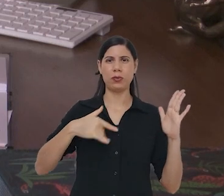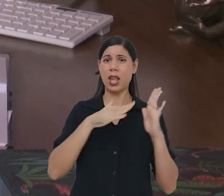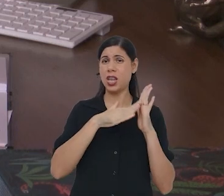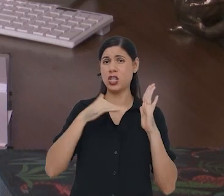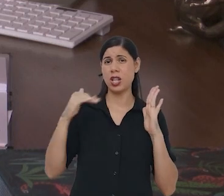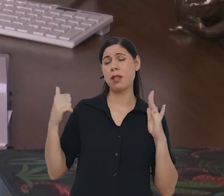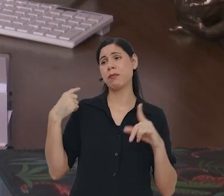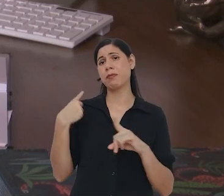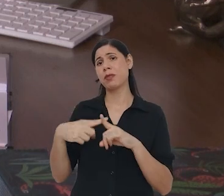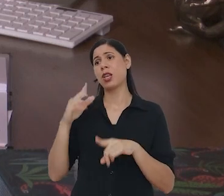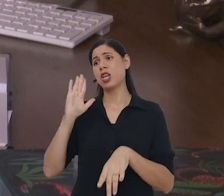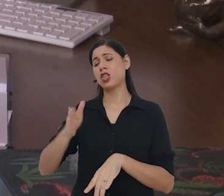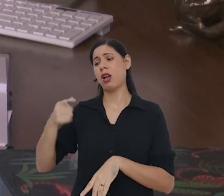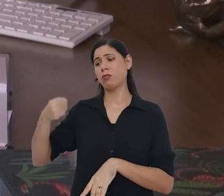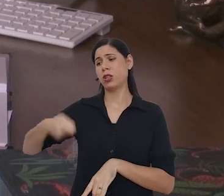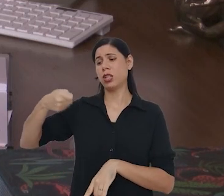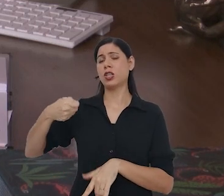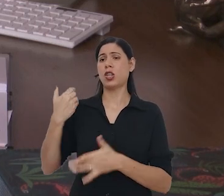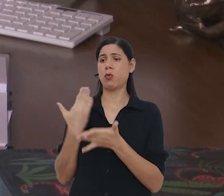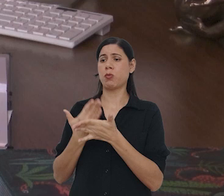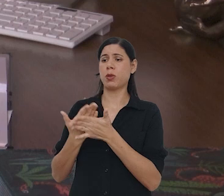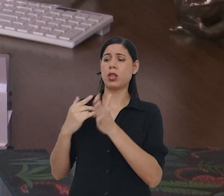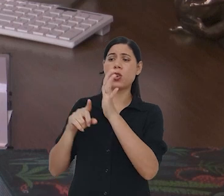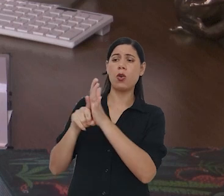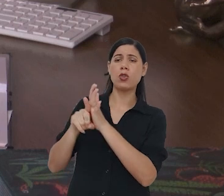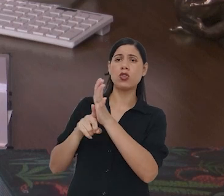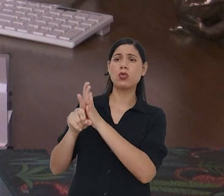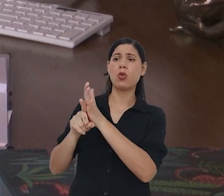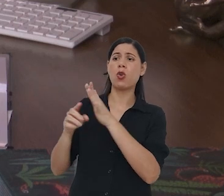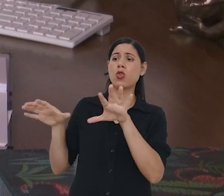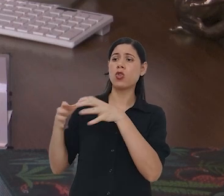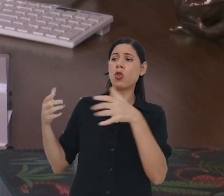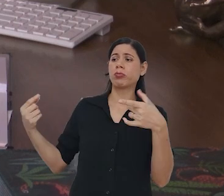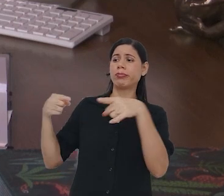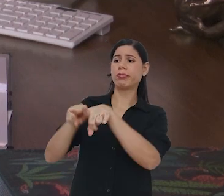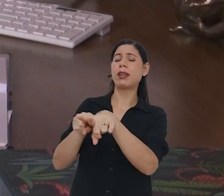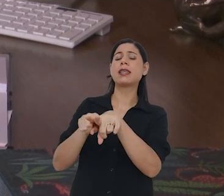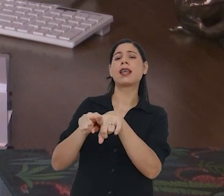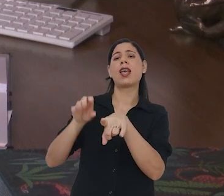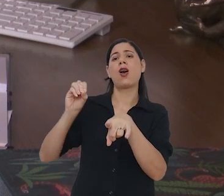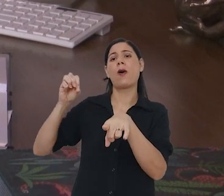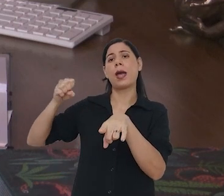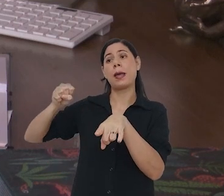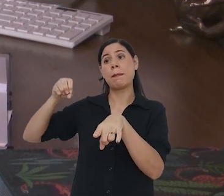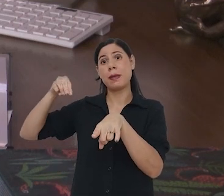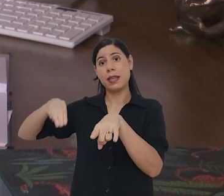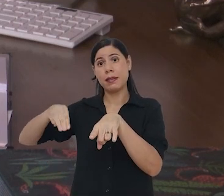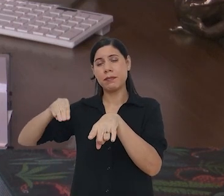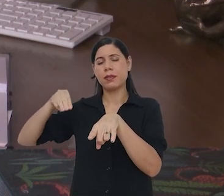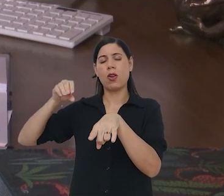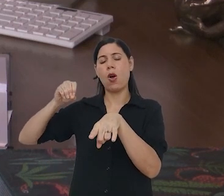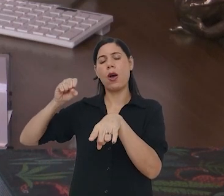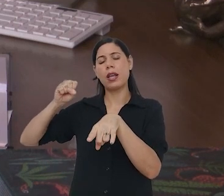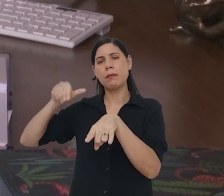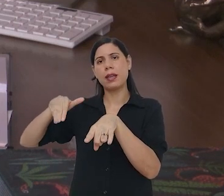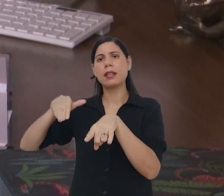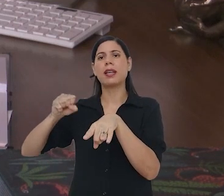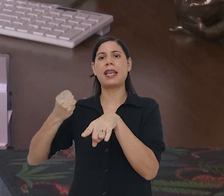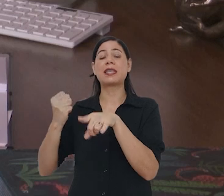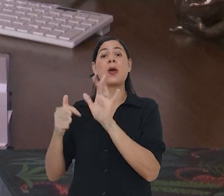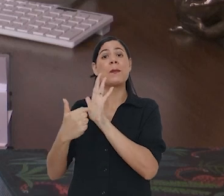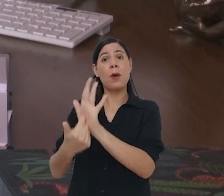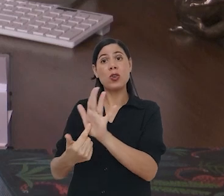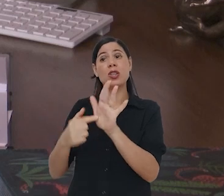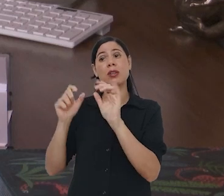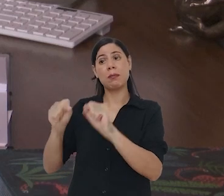saúde. E por já ter uma decisão, um estudo de órgãos ligados à OMS, a Organização Mundial da Saúde, dizendo que esse tipo de